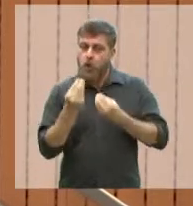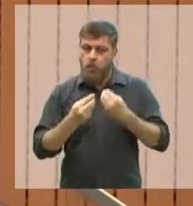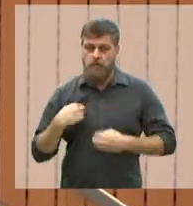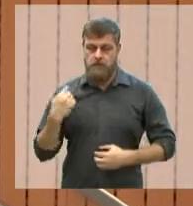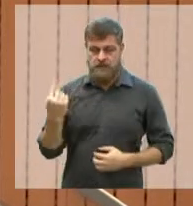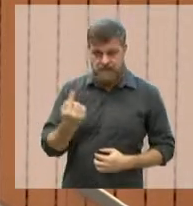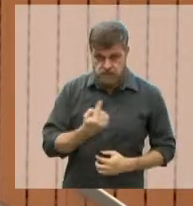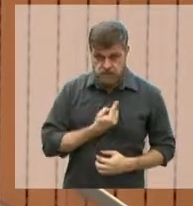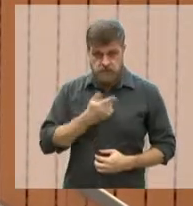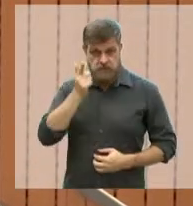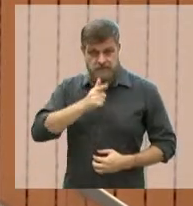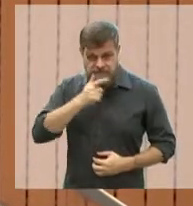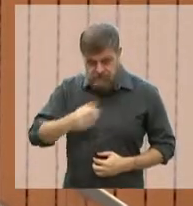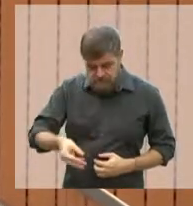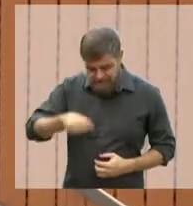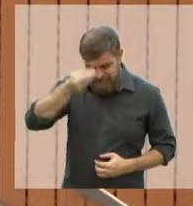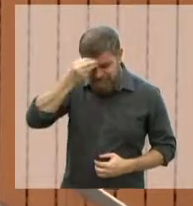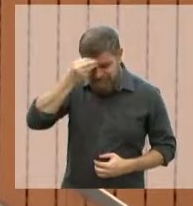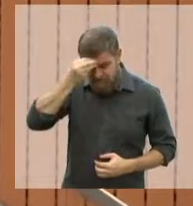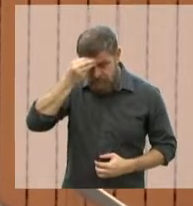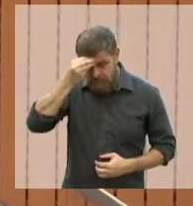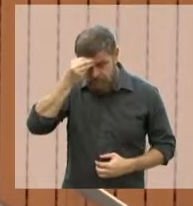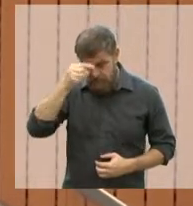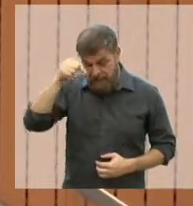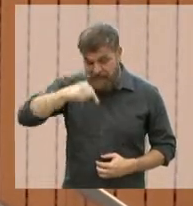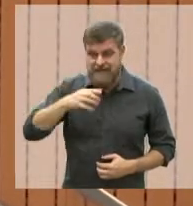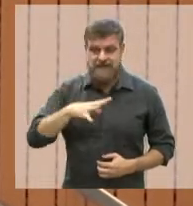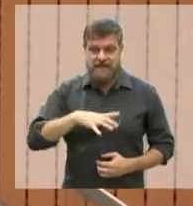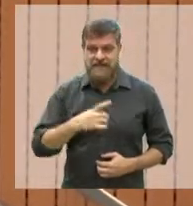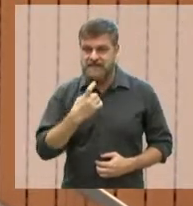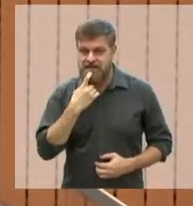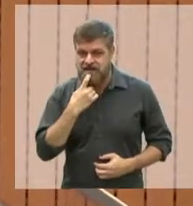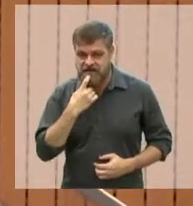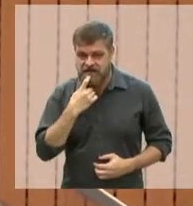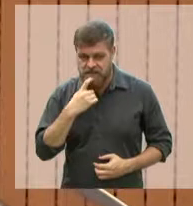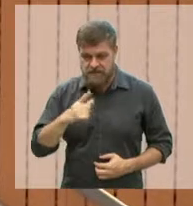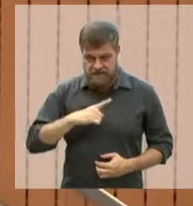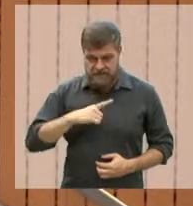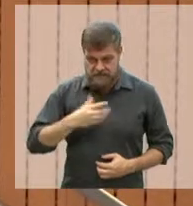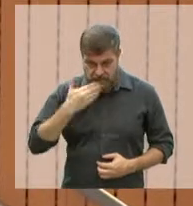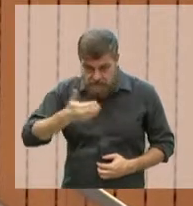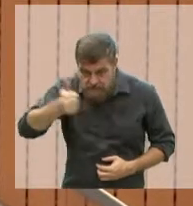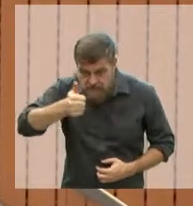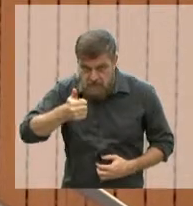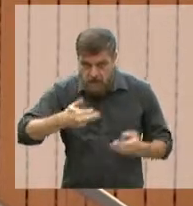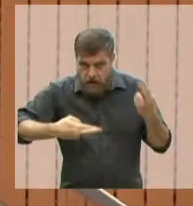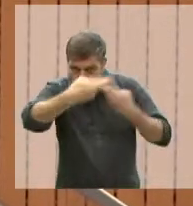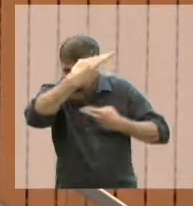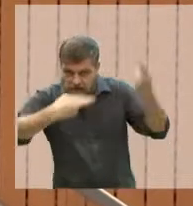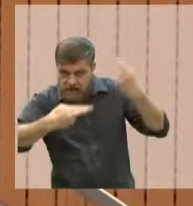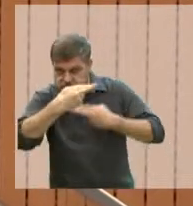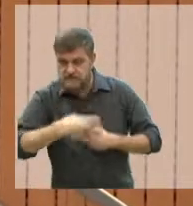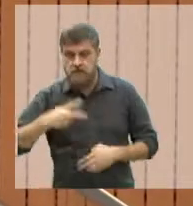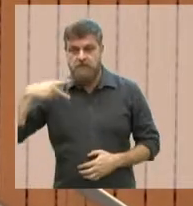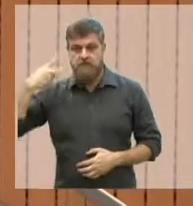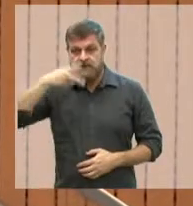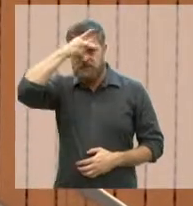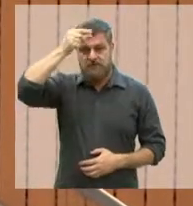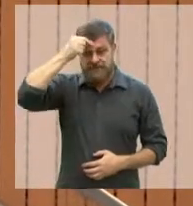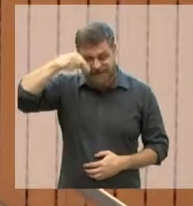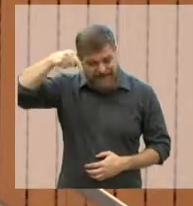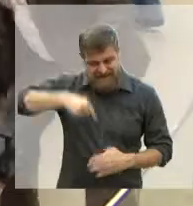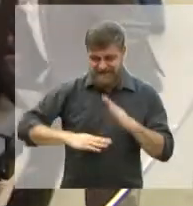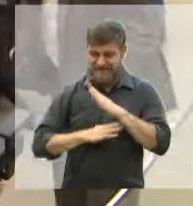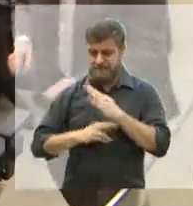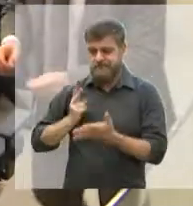gente avançar na compreensão, não quer dizer que a relação aqui na cidade está se tornando mais republicana ou melhor. Infelizmente, a gente continua tendo uma relação aqui na